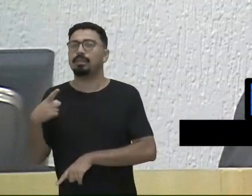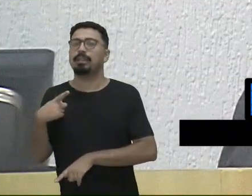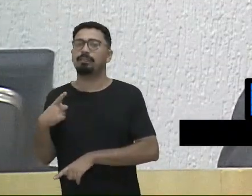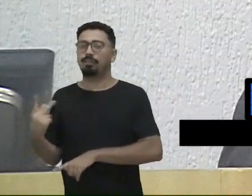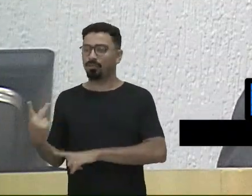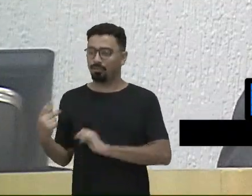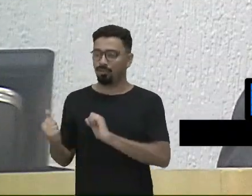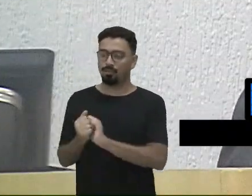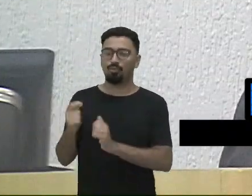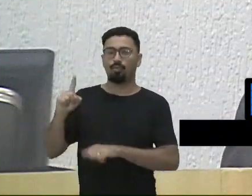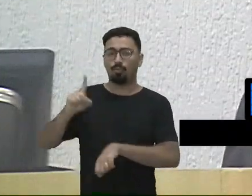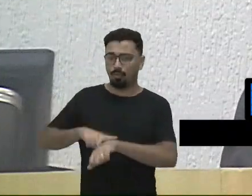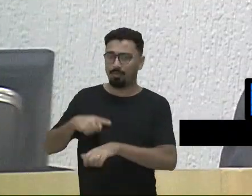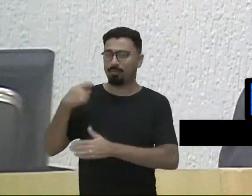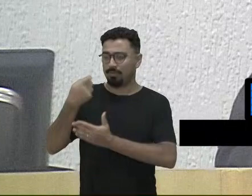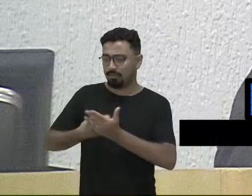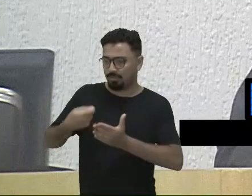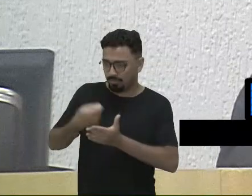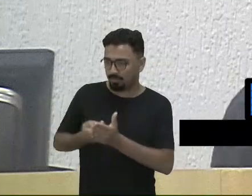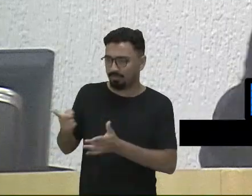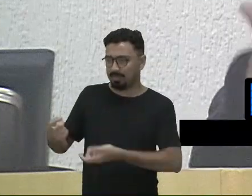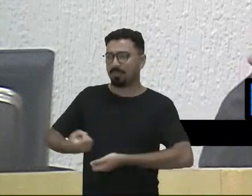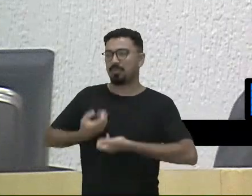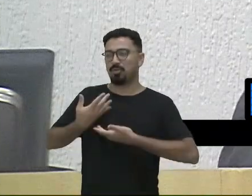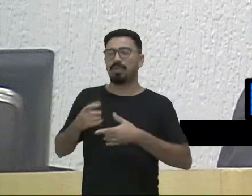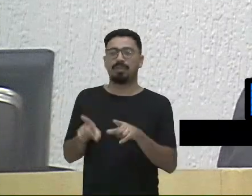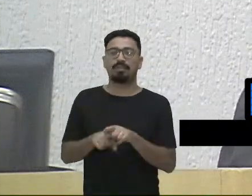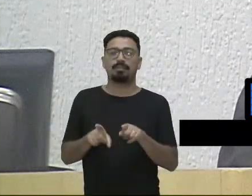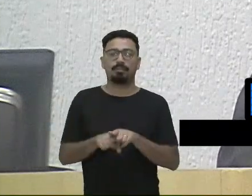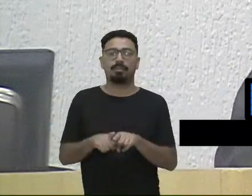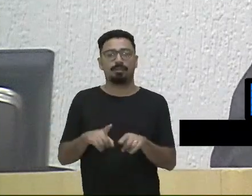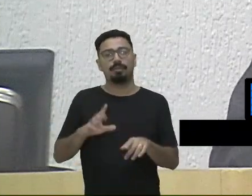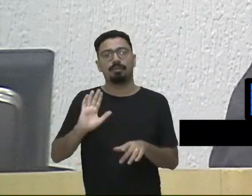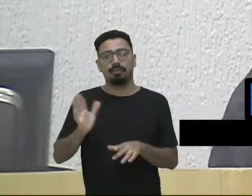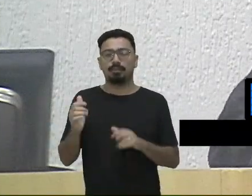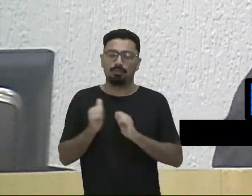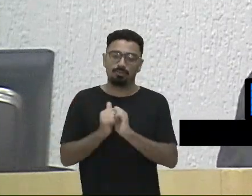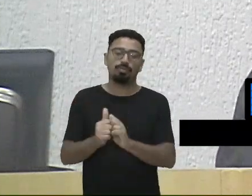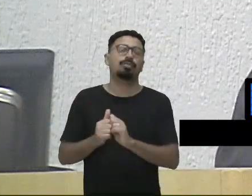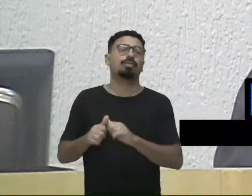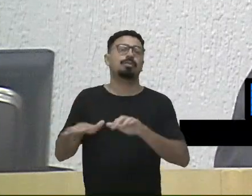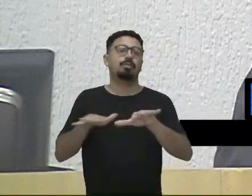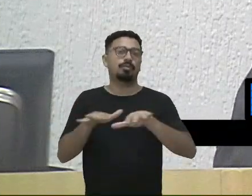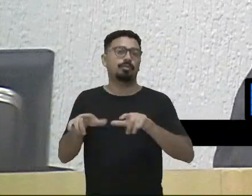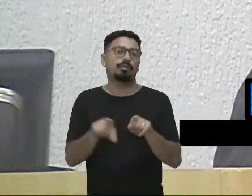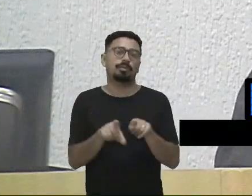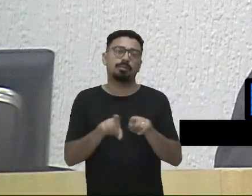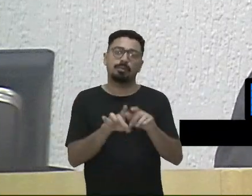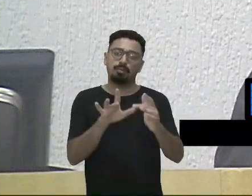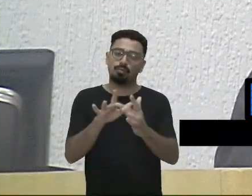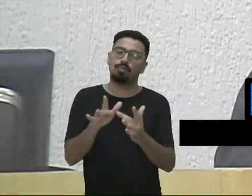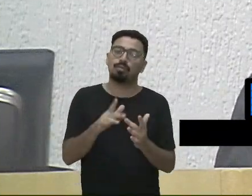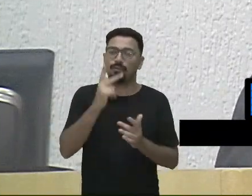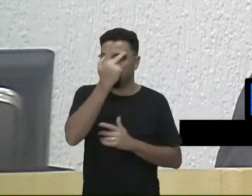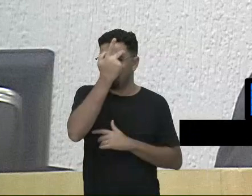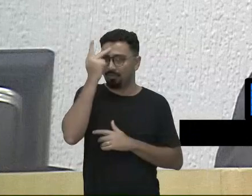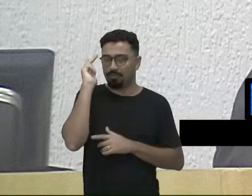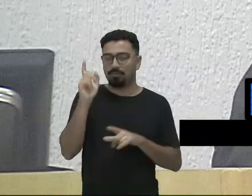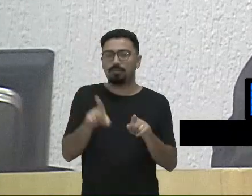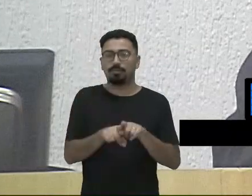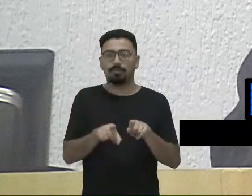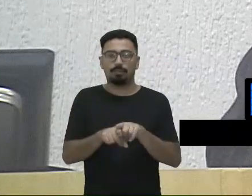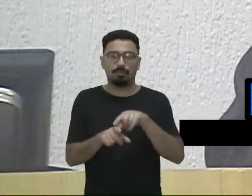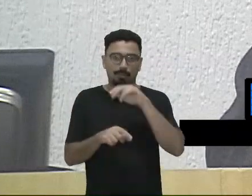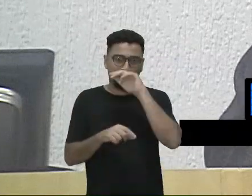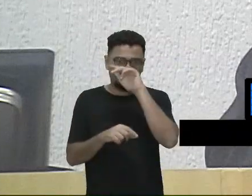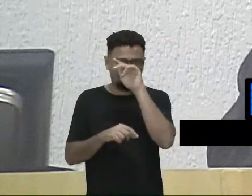inclusive agradeço bastante, que me inspira pra caramba. Estivemos acompanhando esses movimentos, estivemos em contato com essas pessoas, conversamos com as pessoas